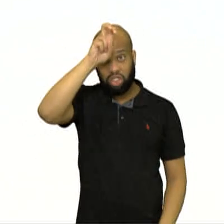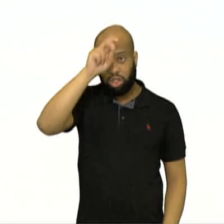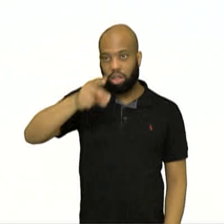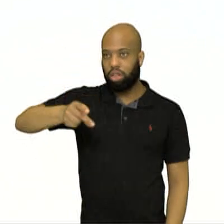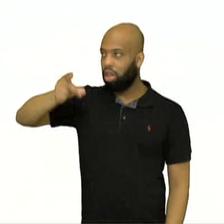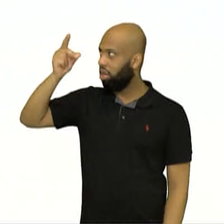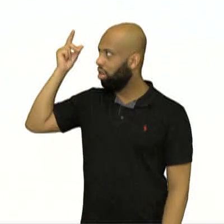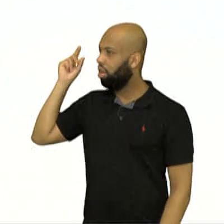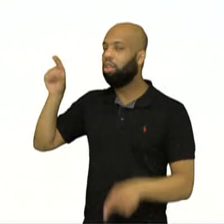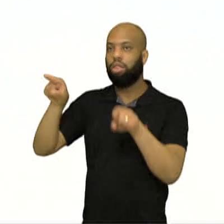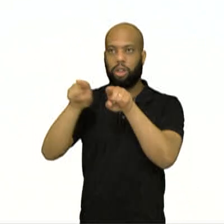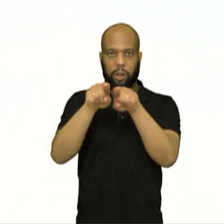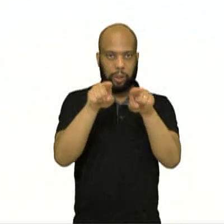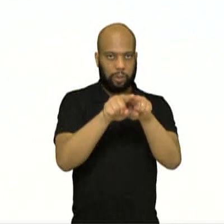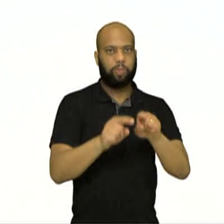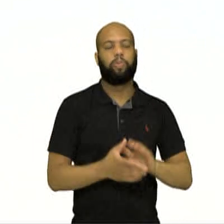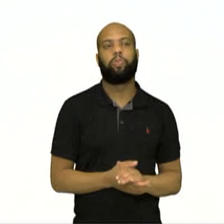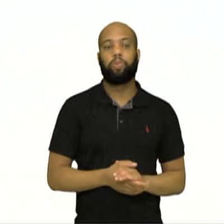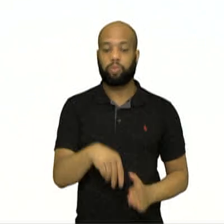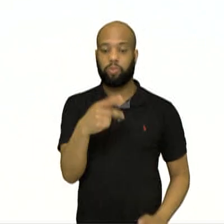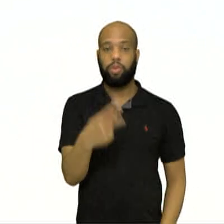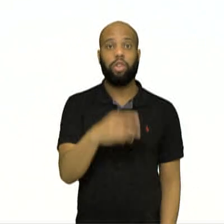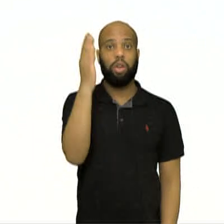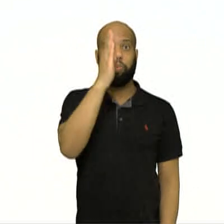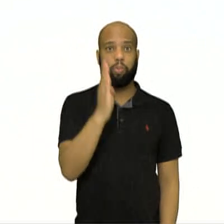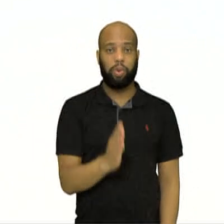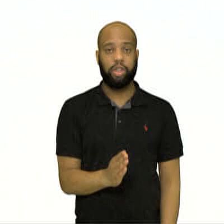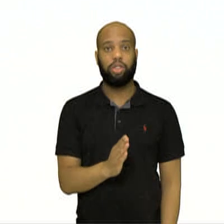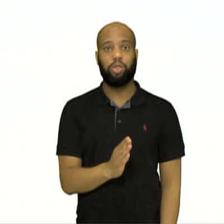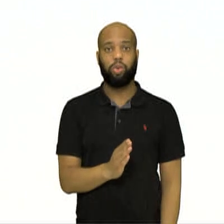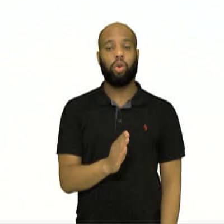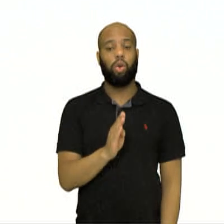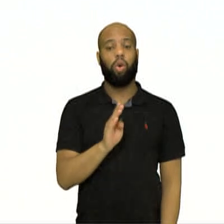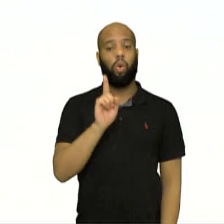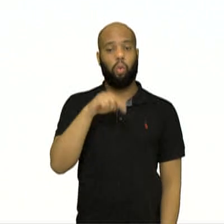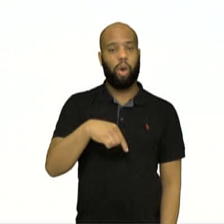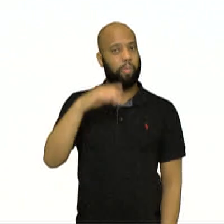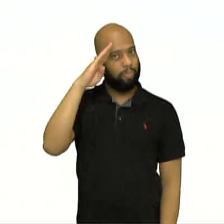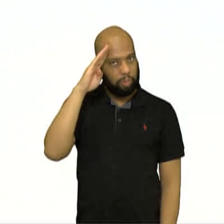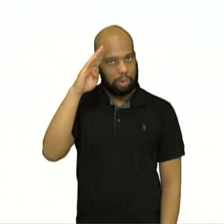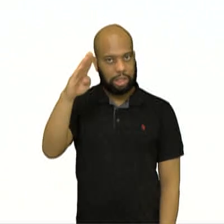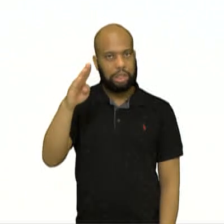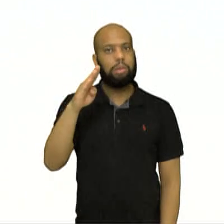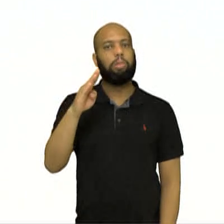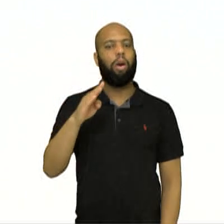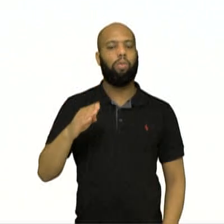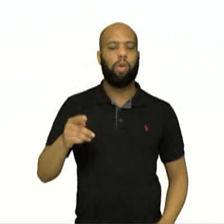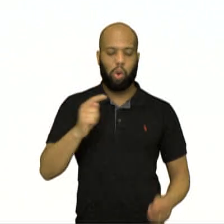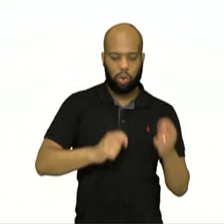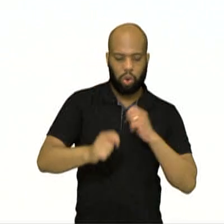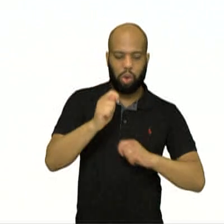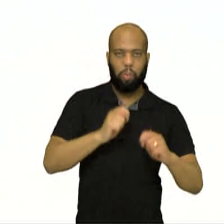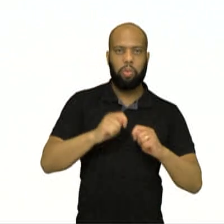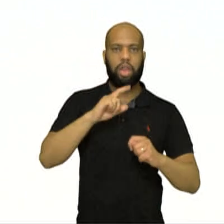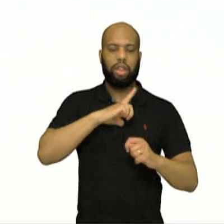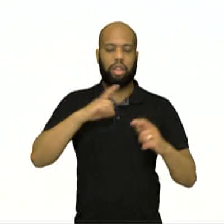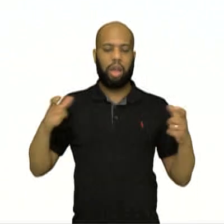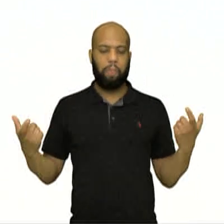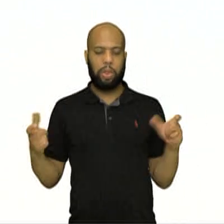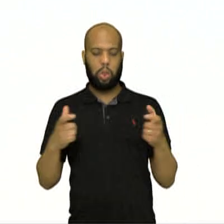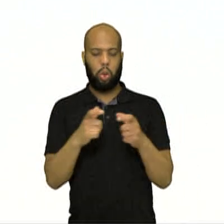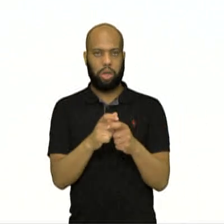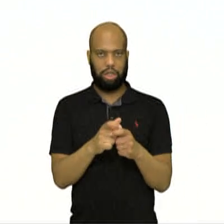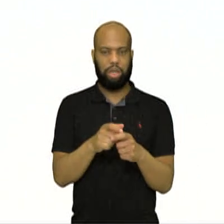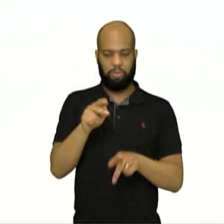né? E no Brasil está entre as principais atividades econômicas. Então, mesmo com a minoria da população